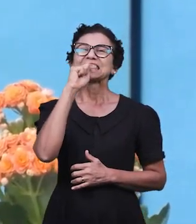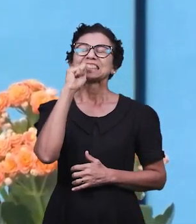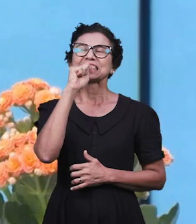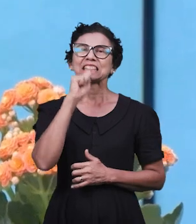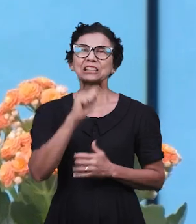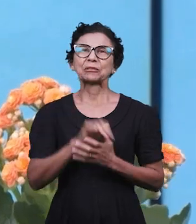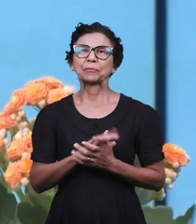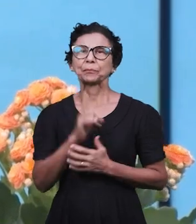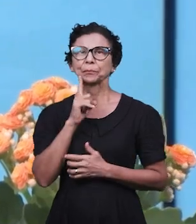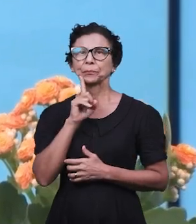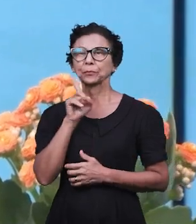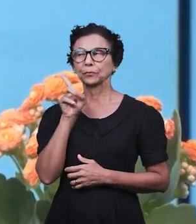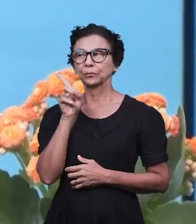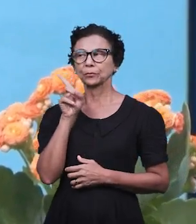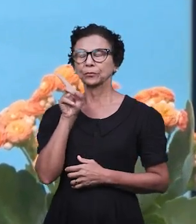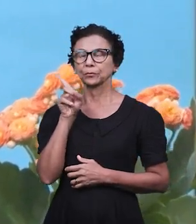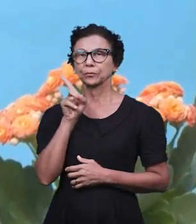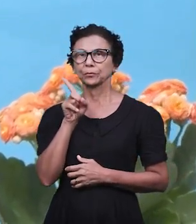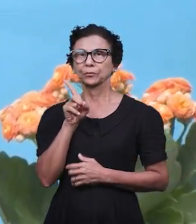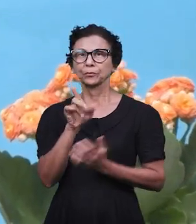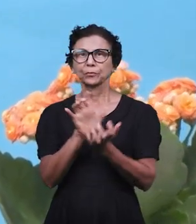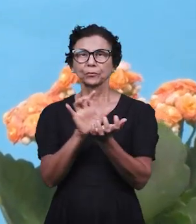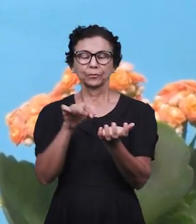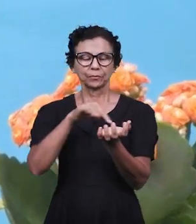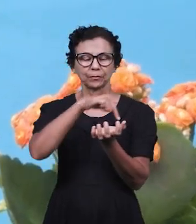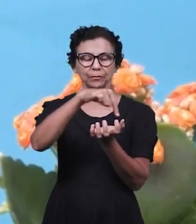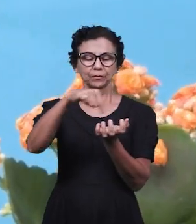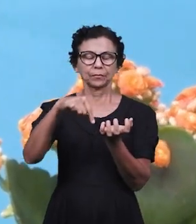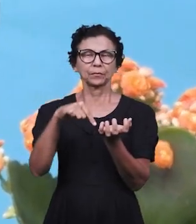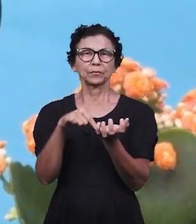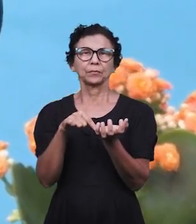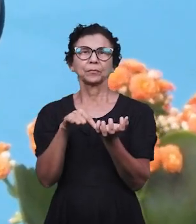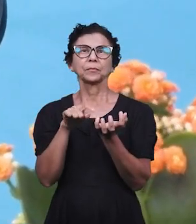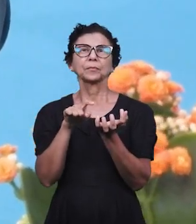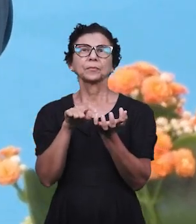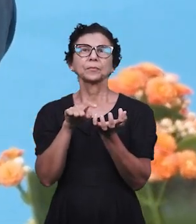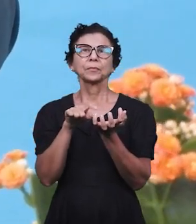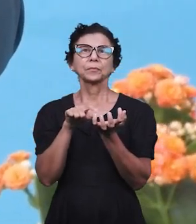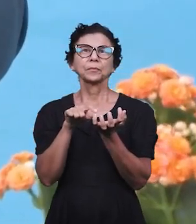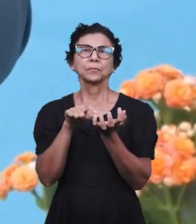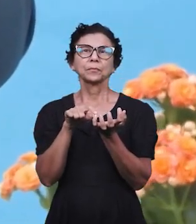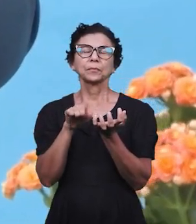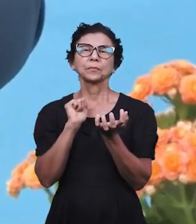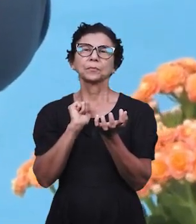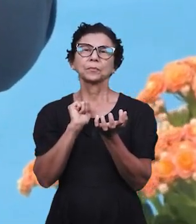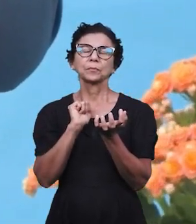aqui a parte de baixo do nosso dente e aí eu pintei na parte preta